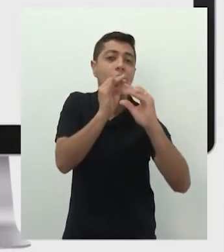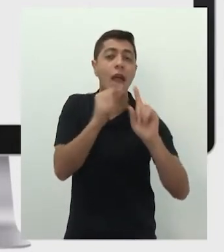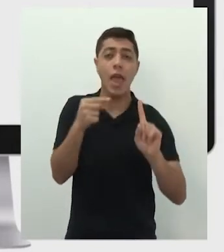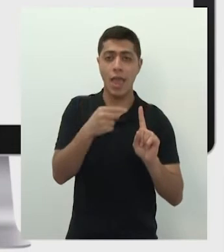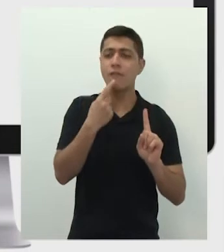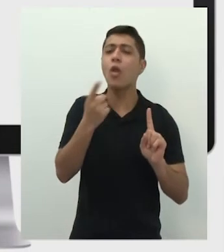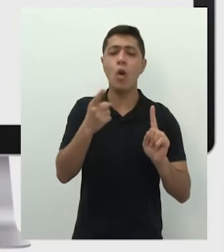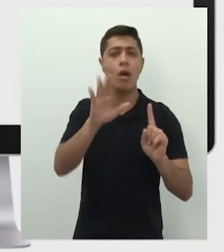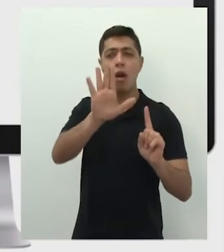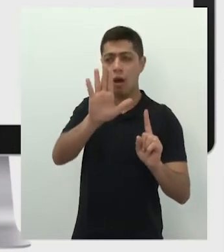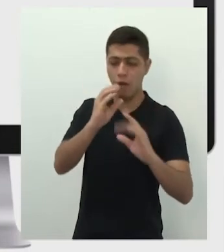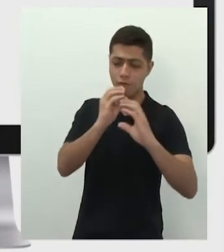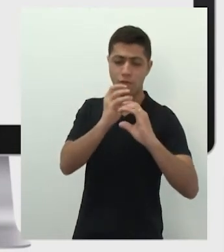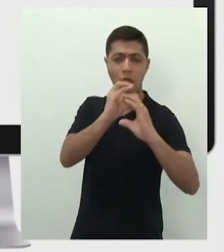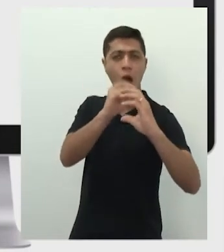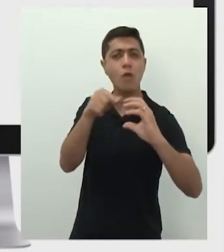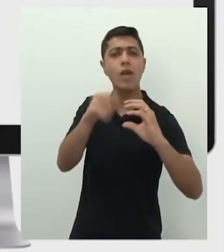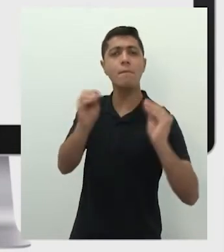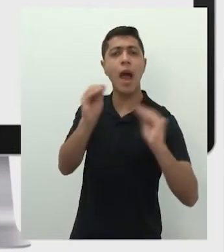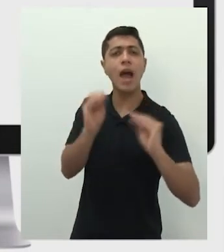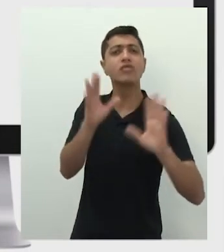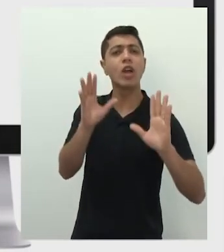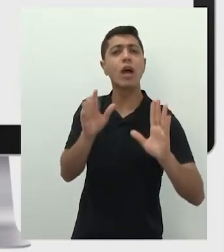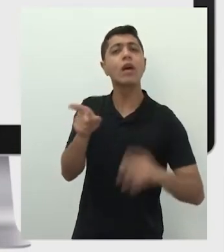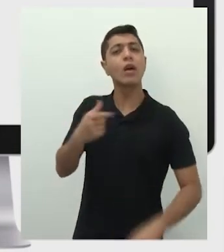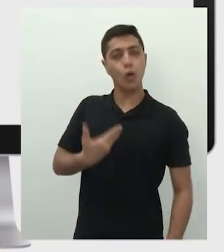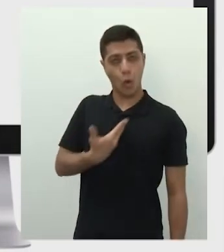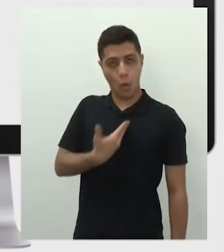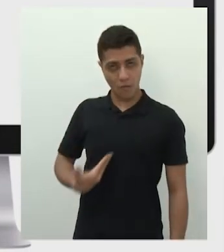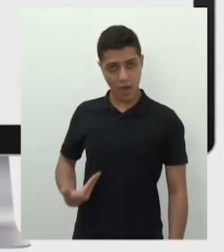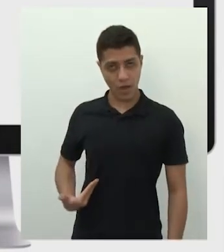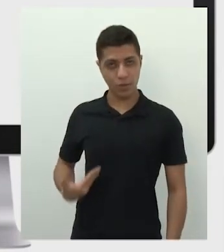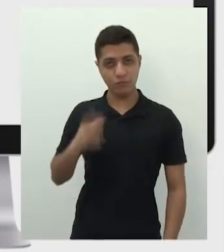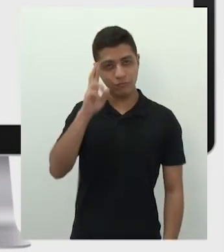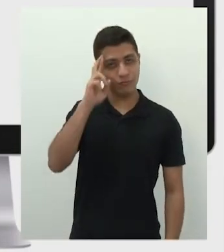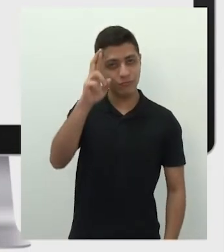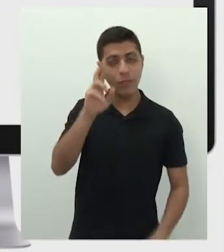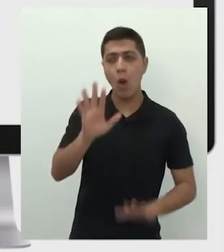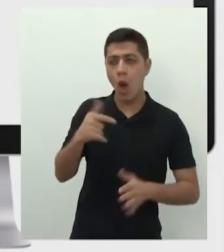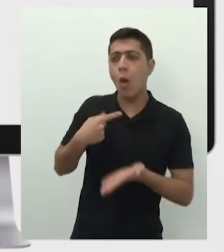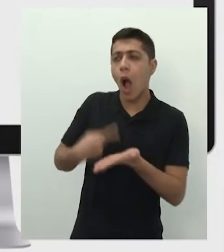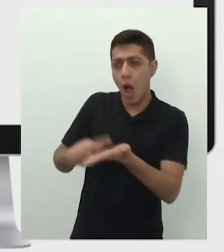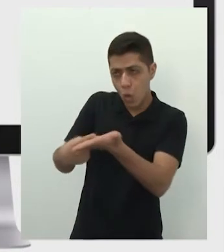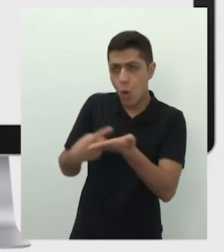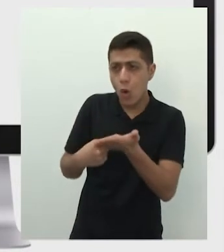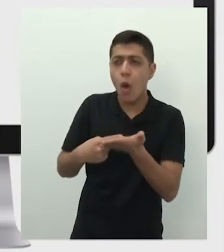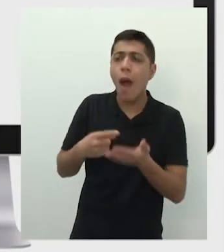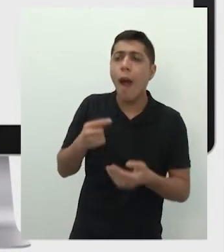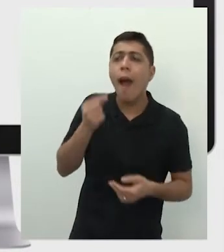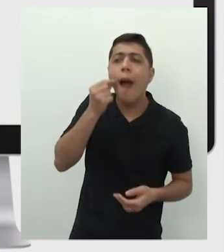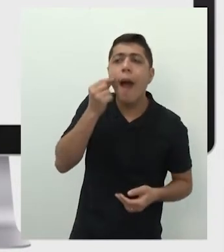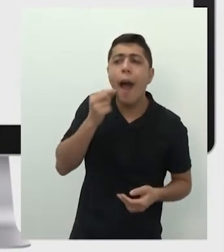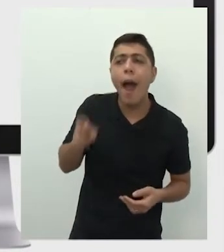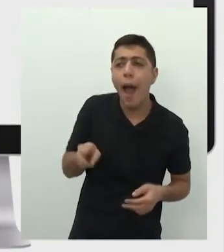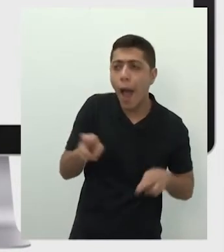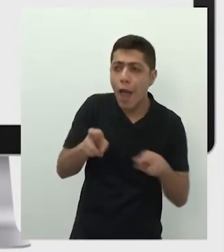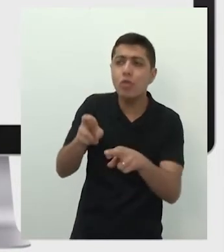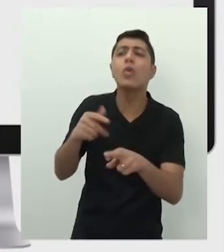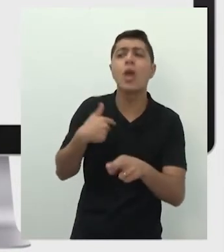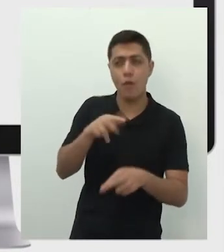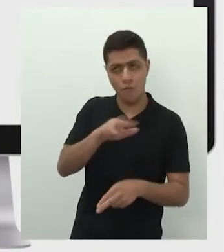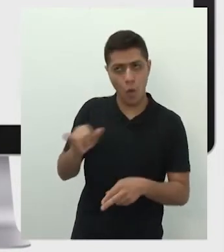acordo lá com os governantes locais que ele tiraria cada um daqueles ratinhos da cidade se pagassem para ele aí